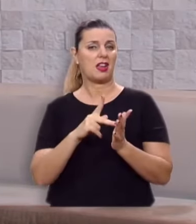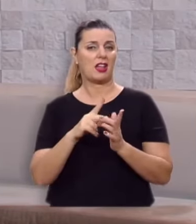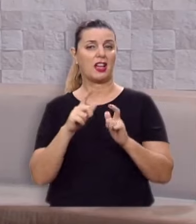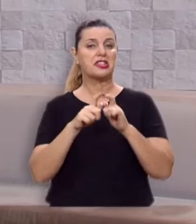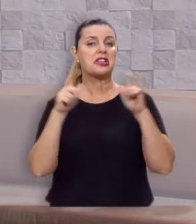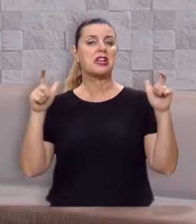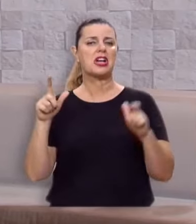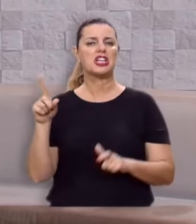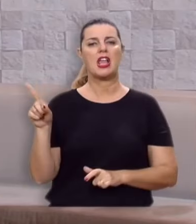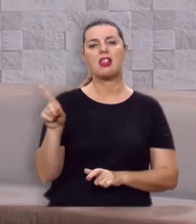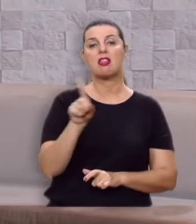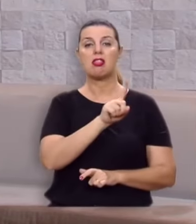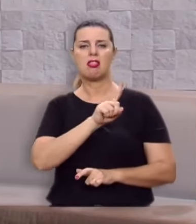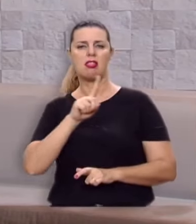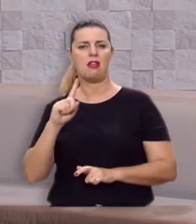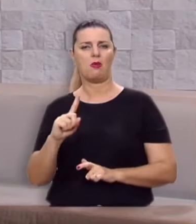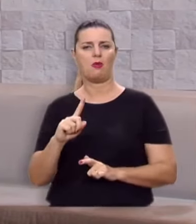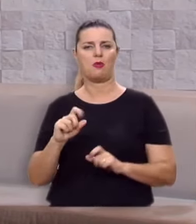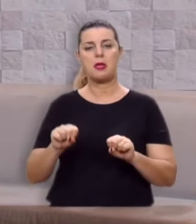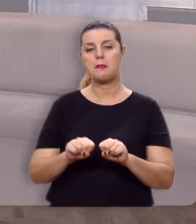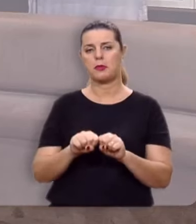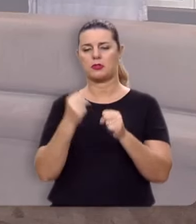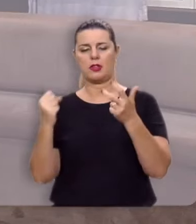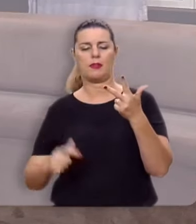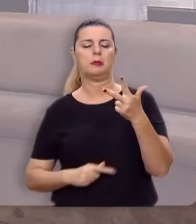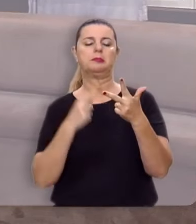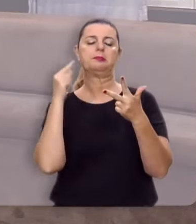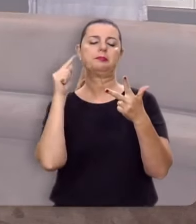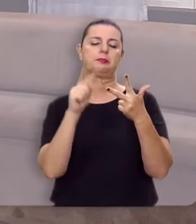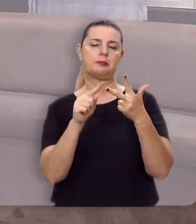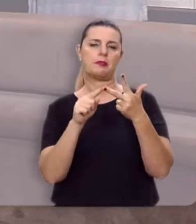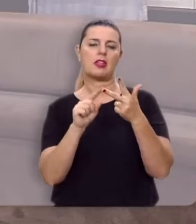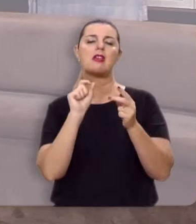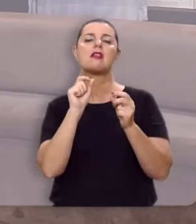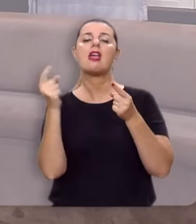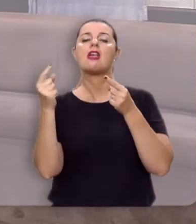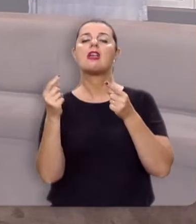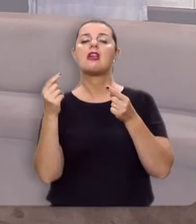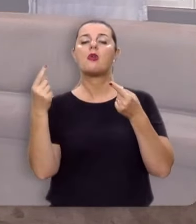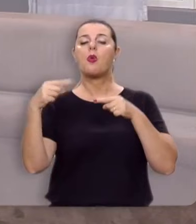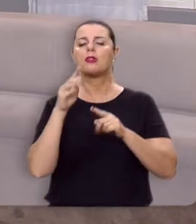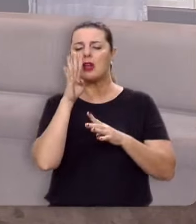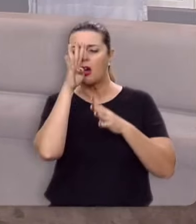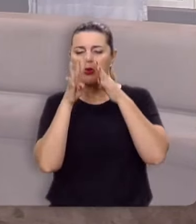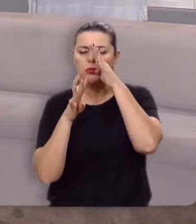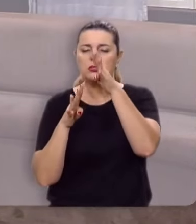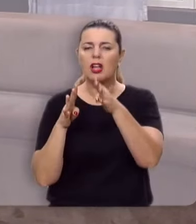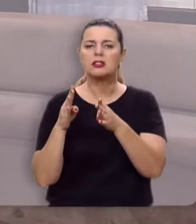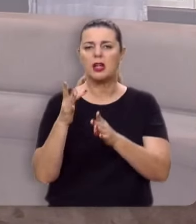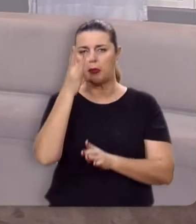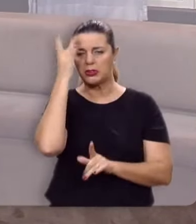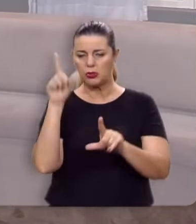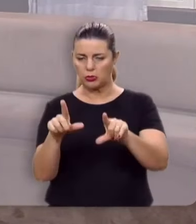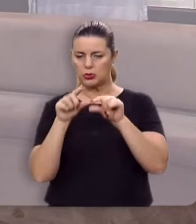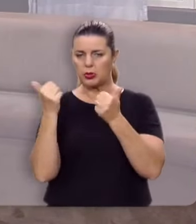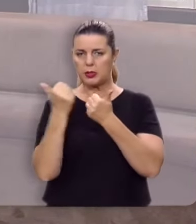não. Impossível. Terceira pergunta: quem tentará acusação contra os eleitos de